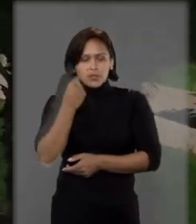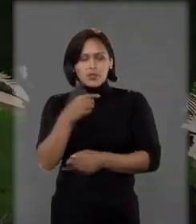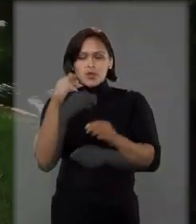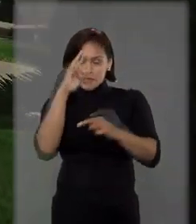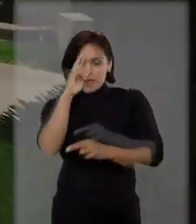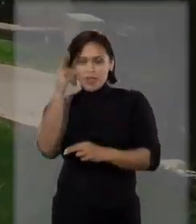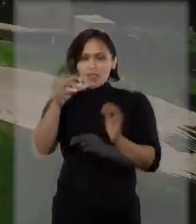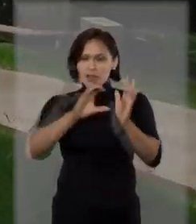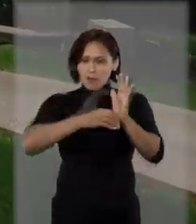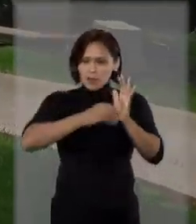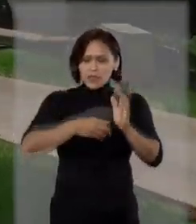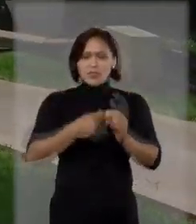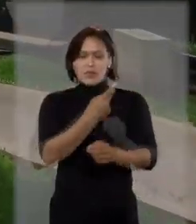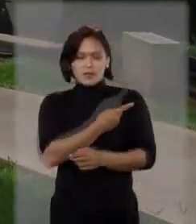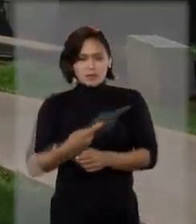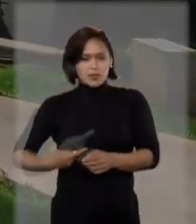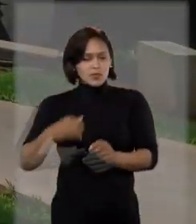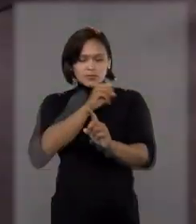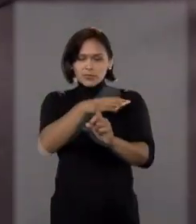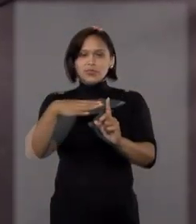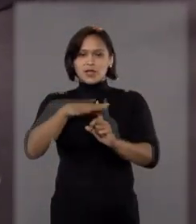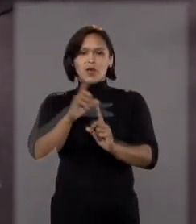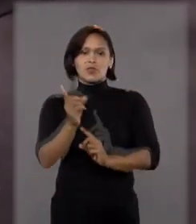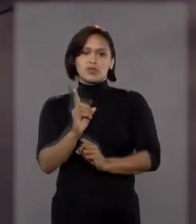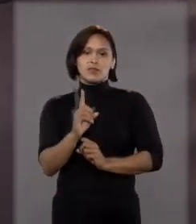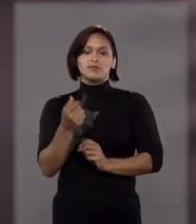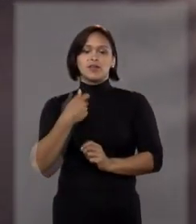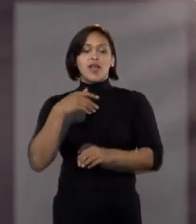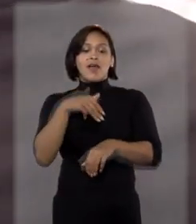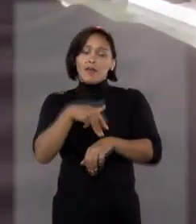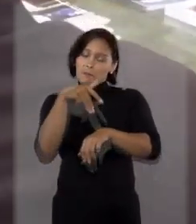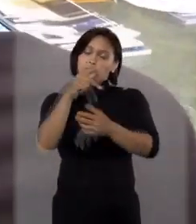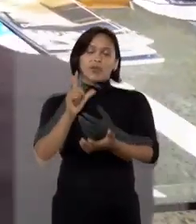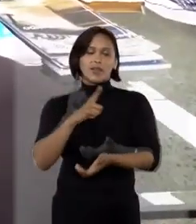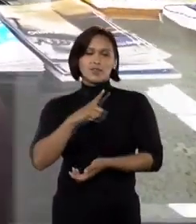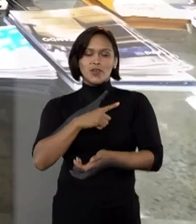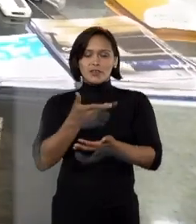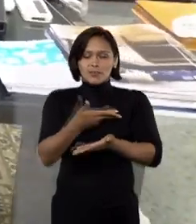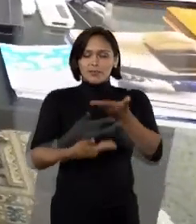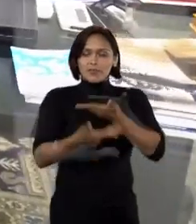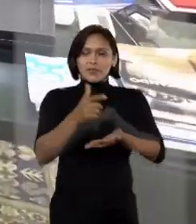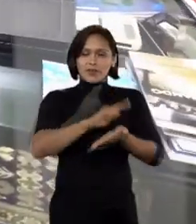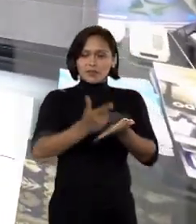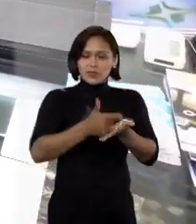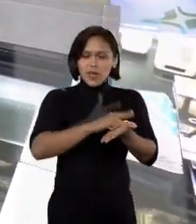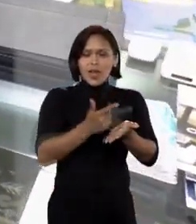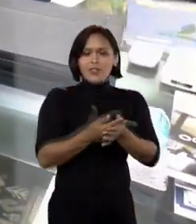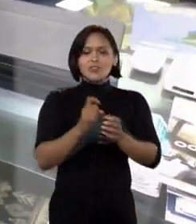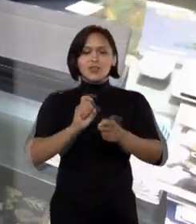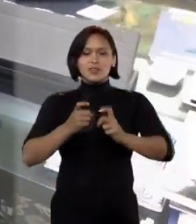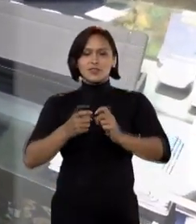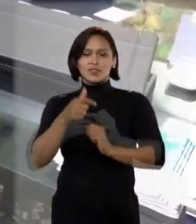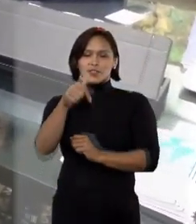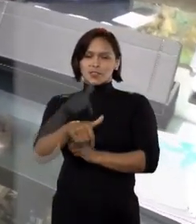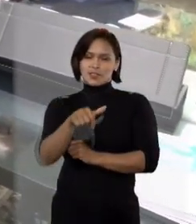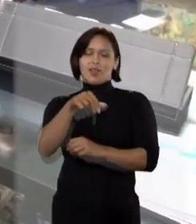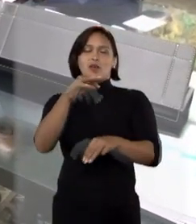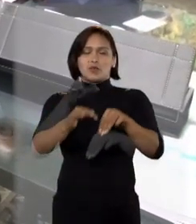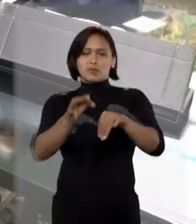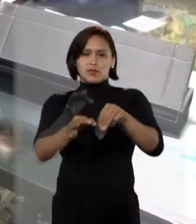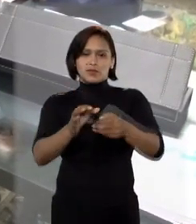lideranças partidárias e pessoas públicas em geral. Essas pessoas já fazem parte da agenda institucional e de rotina do ministro